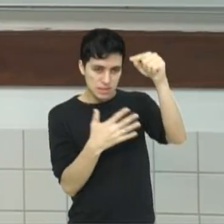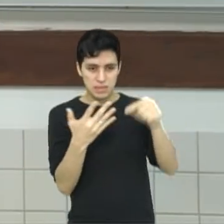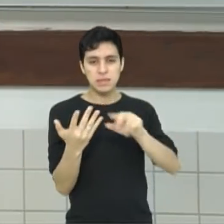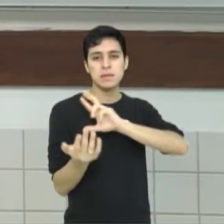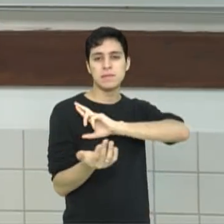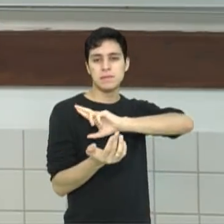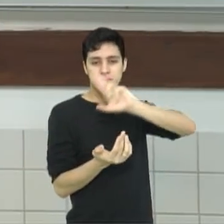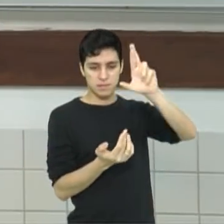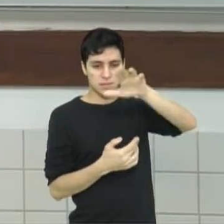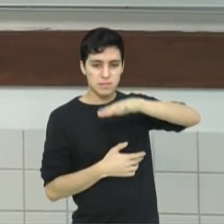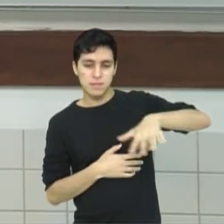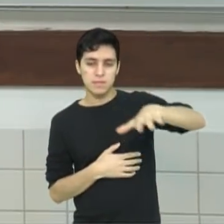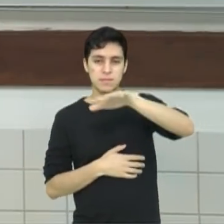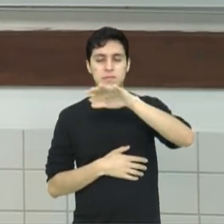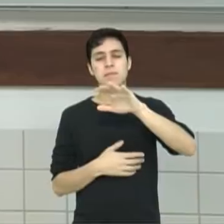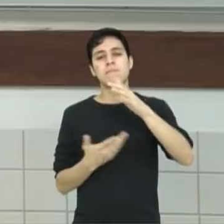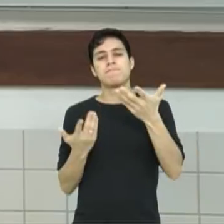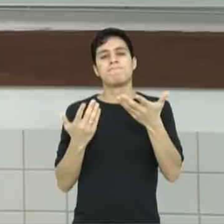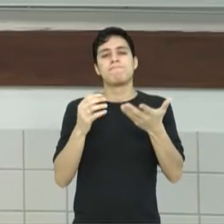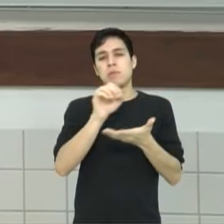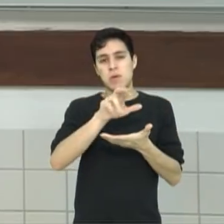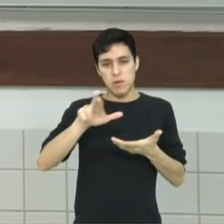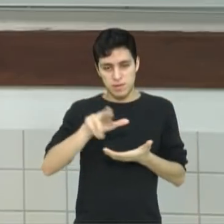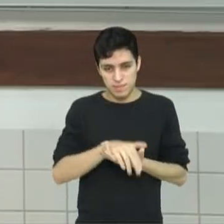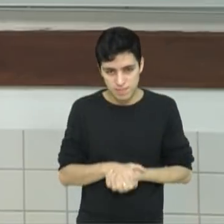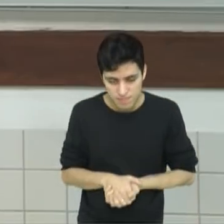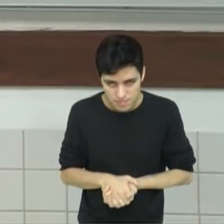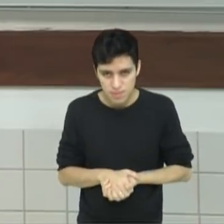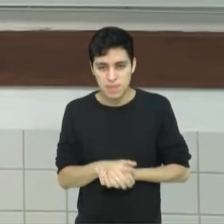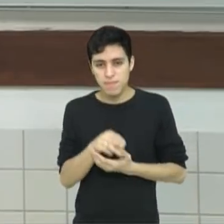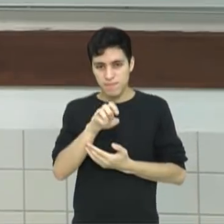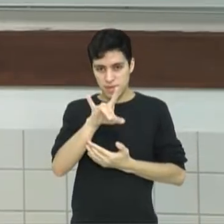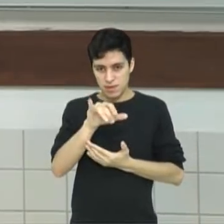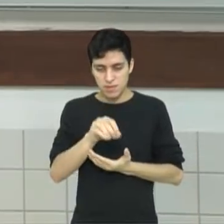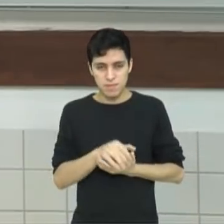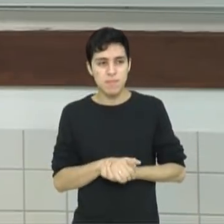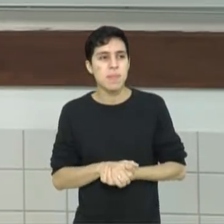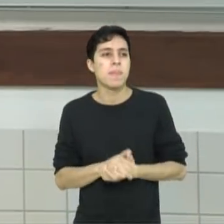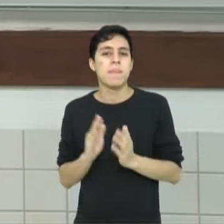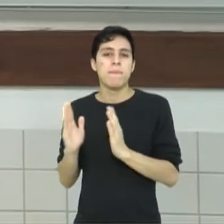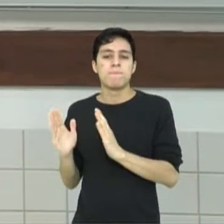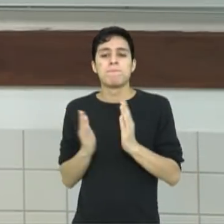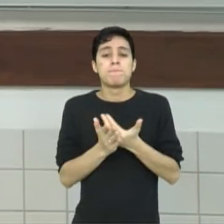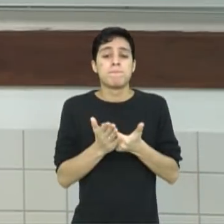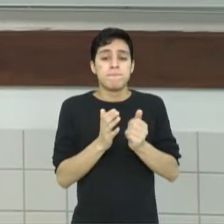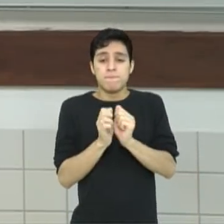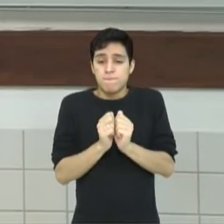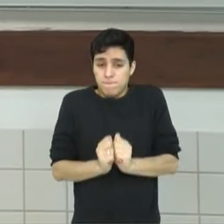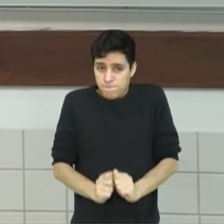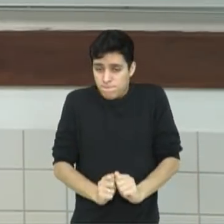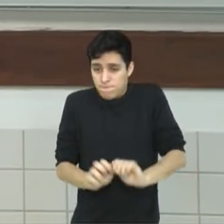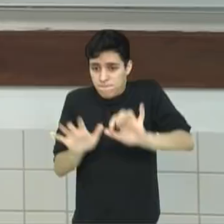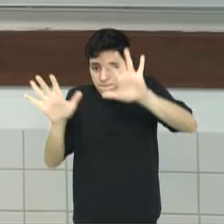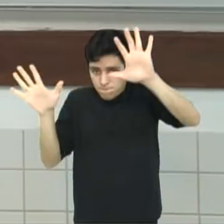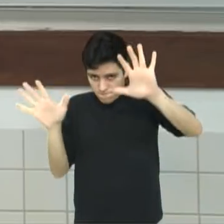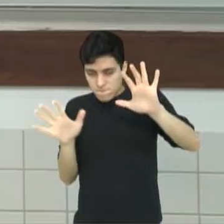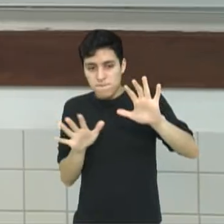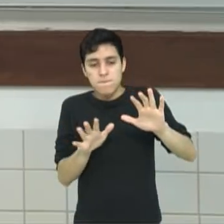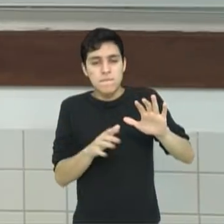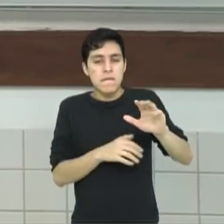na Europa, invadiram, dominaram Espanha e Portugal, aí vem toda uma guerra dos europeus, né?